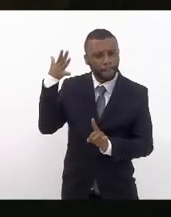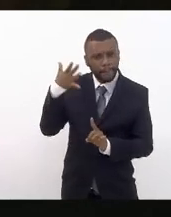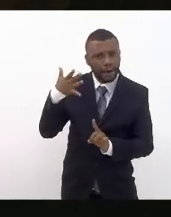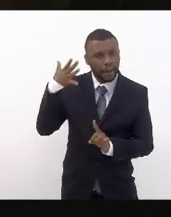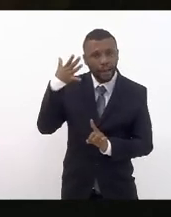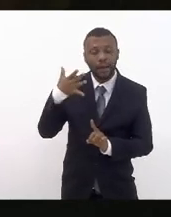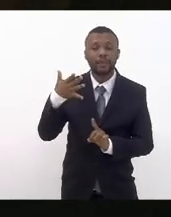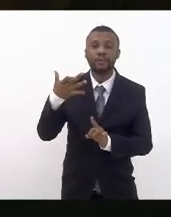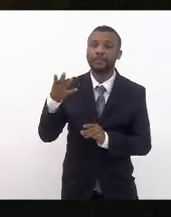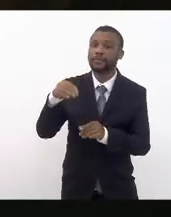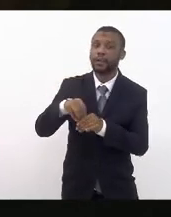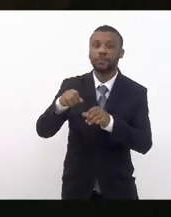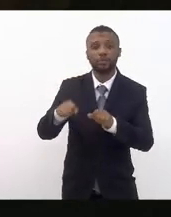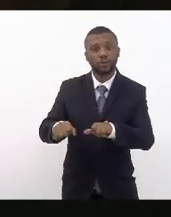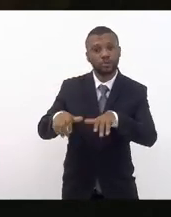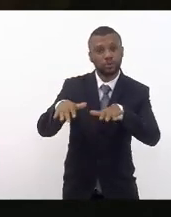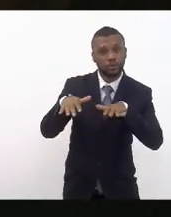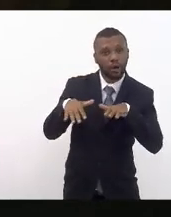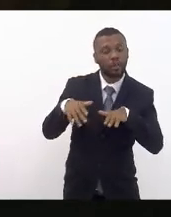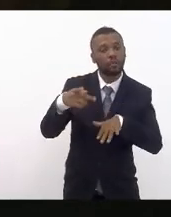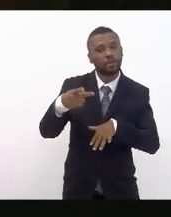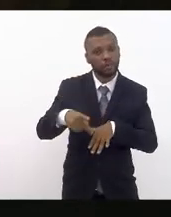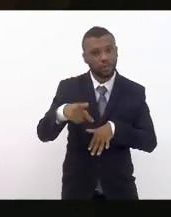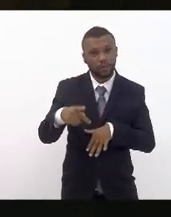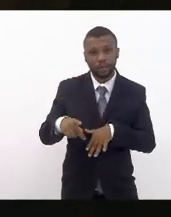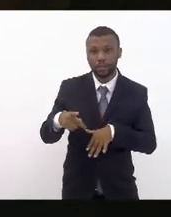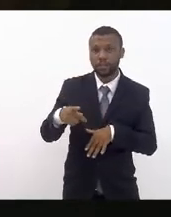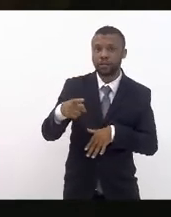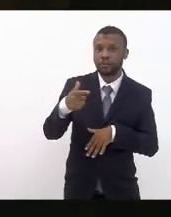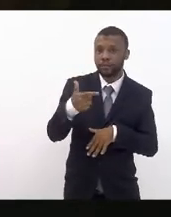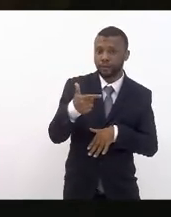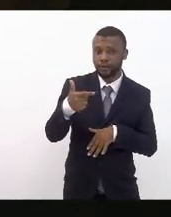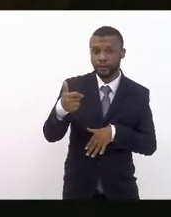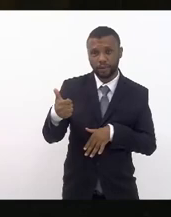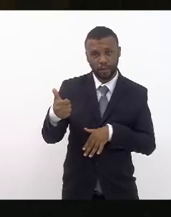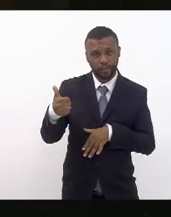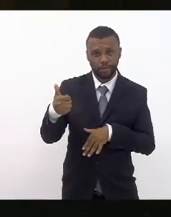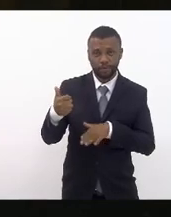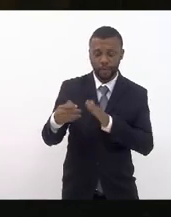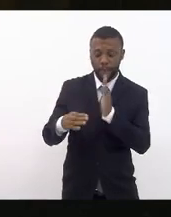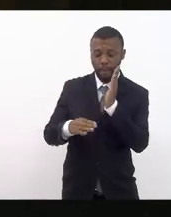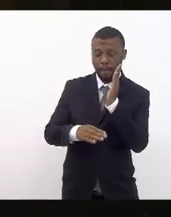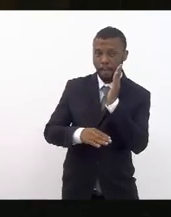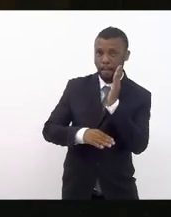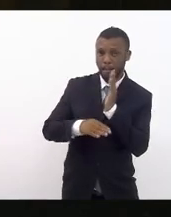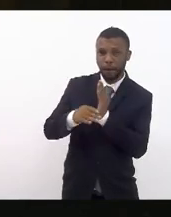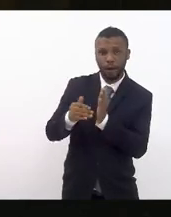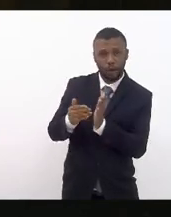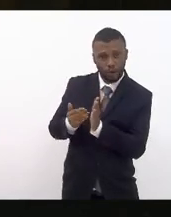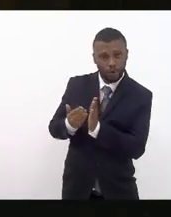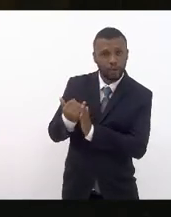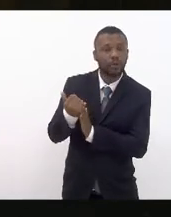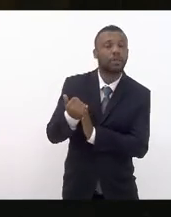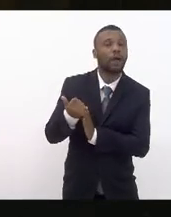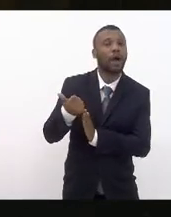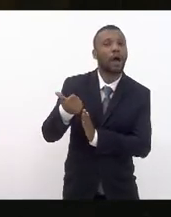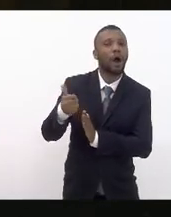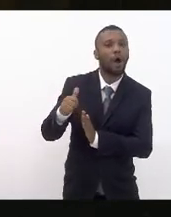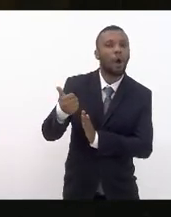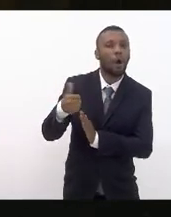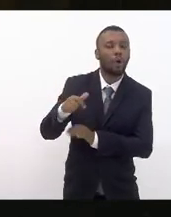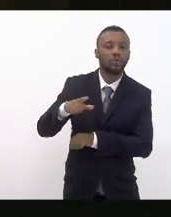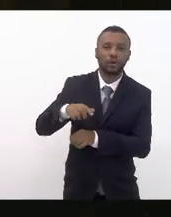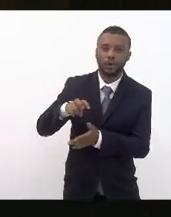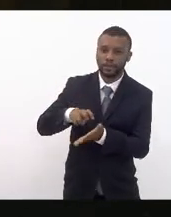no auditório desta casa, no 21º andar, a partir das 11 horas da manhã. Um ciclo